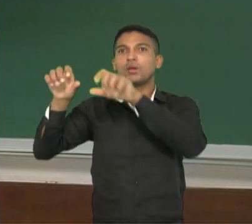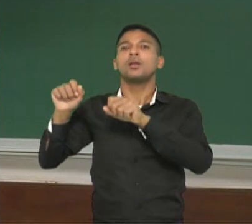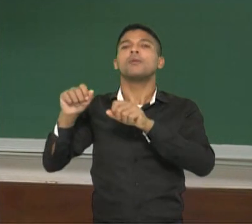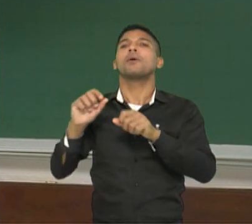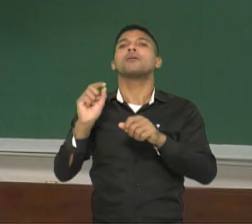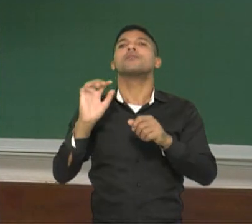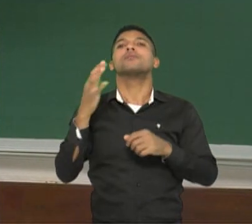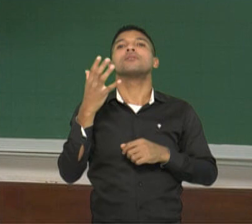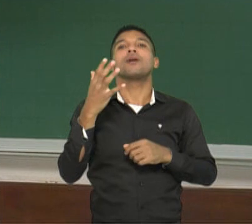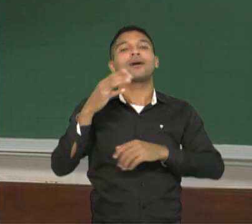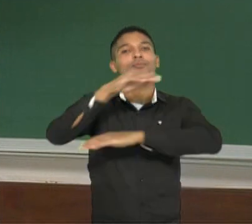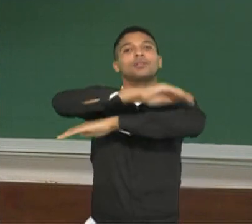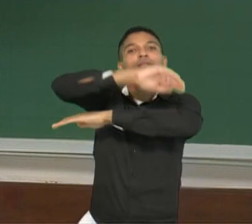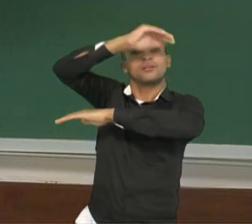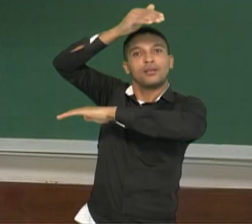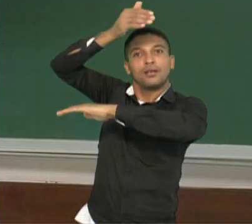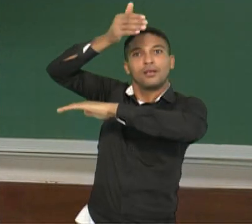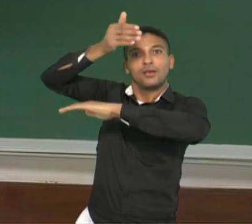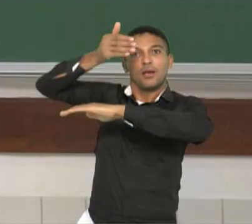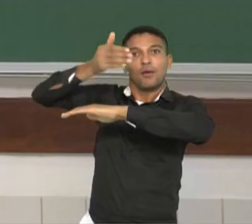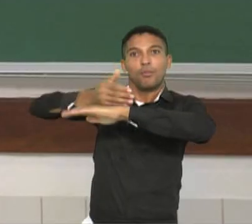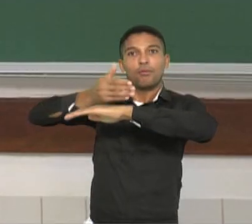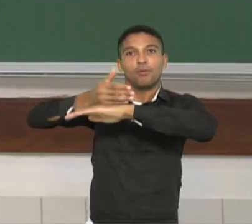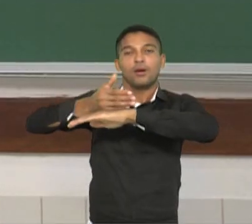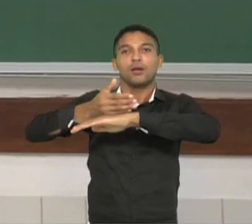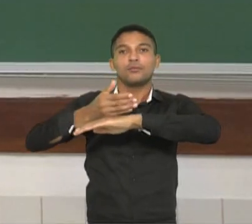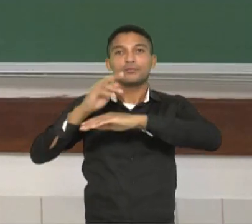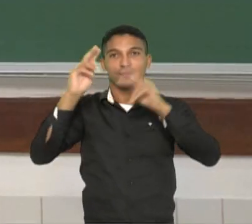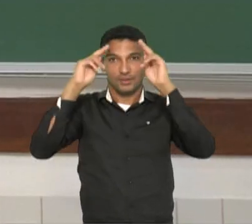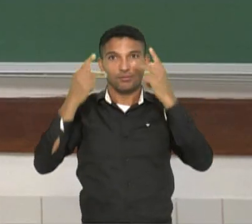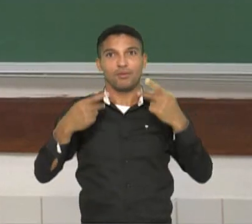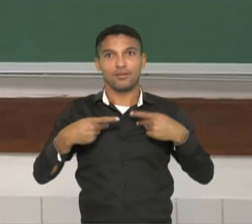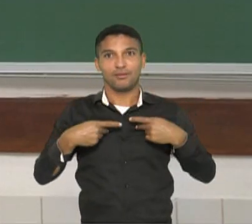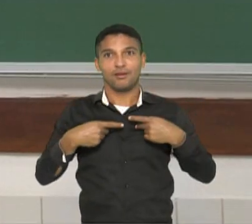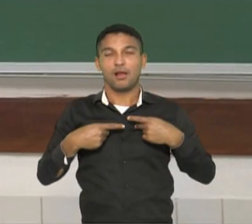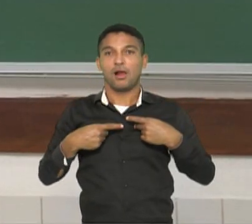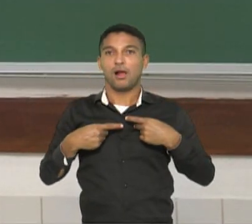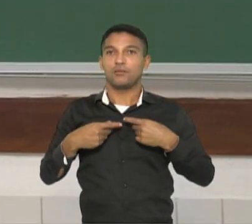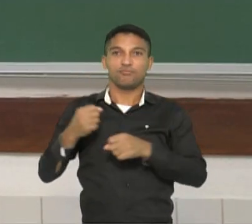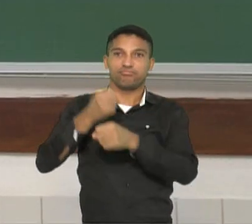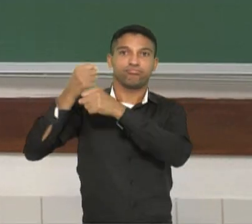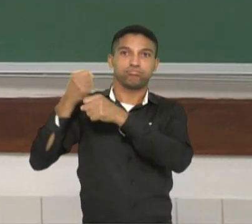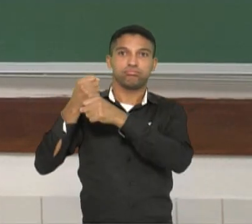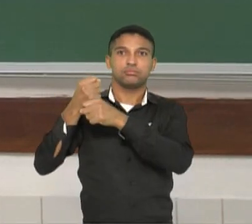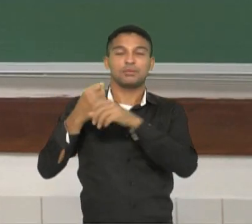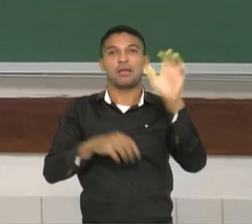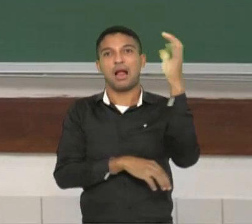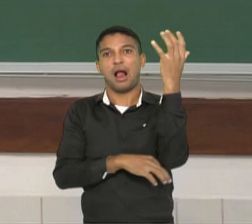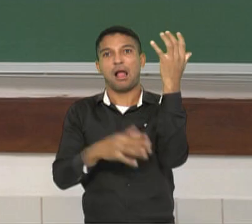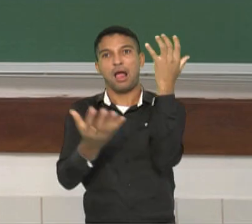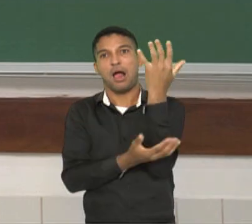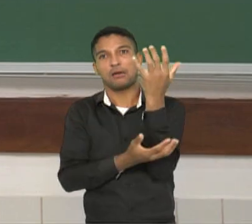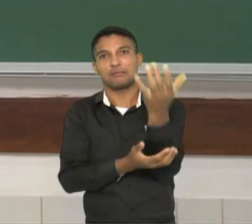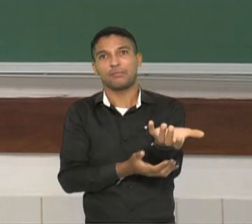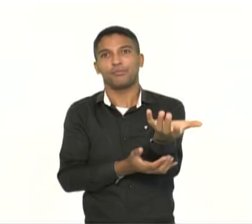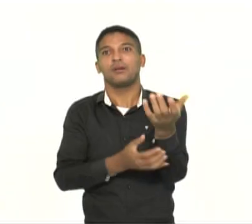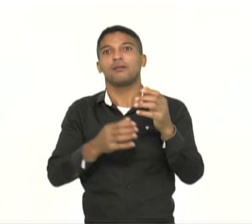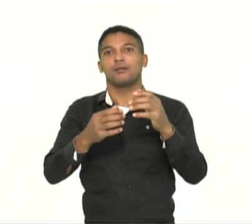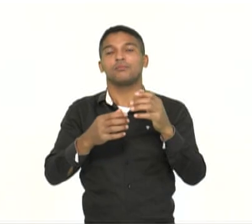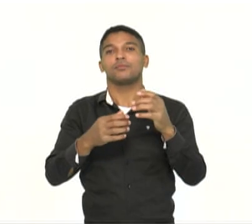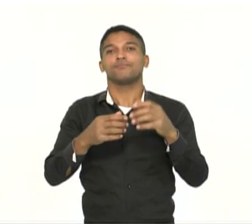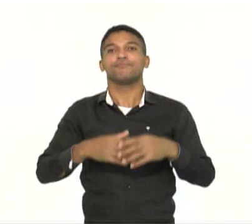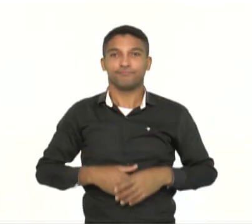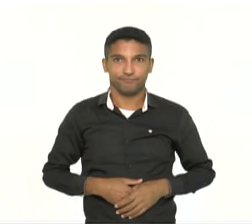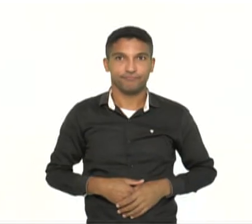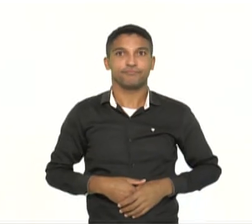desse domínio morfoclimático mares de morros. E agora é a sua vez. Vamos interagir aqui, vamos para o nosso quiz. Qual é o